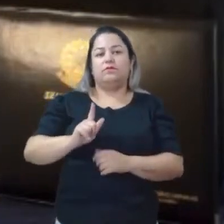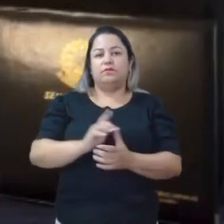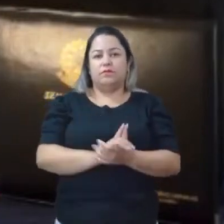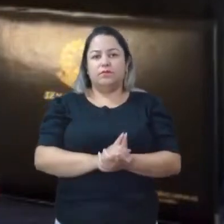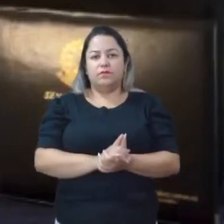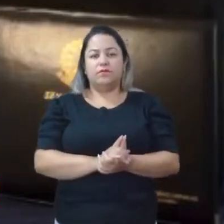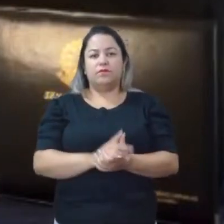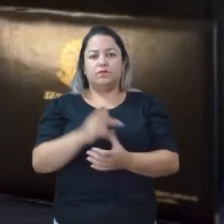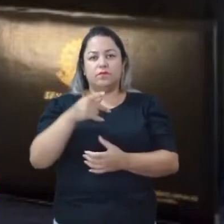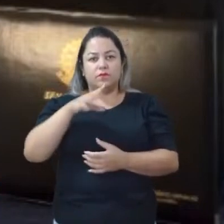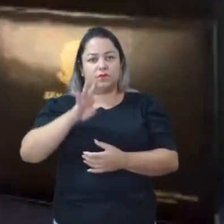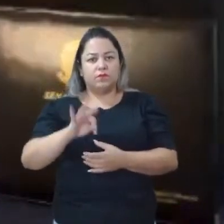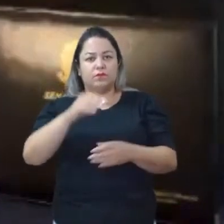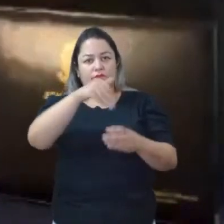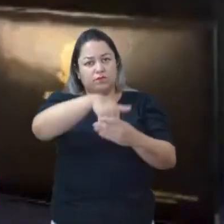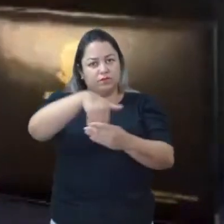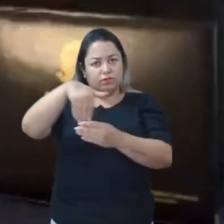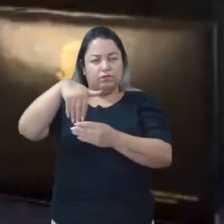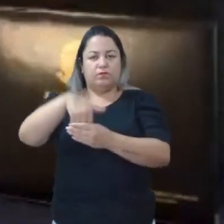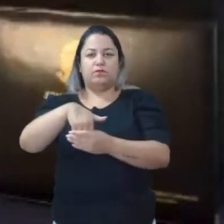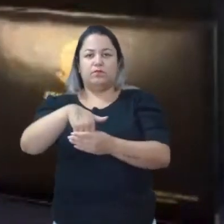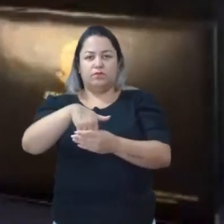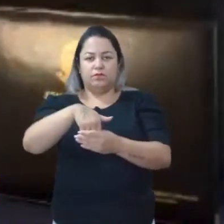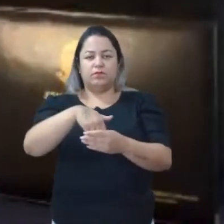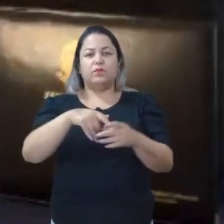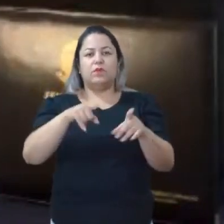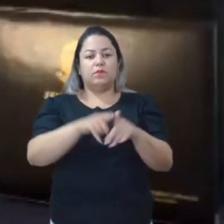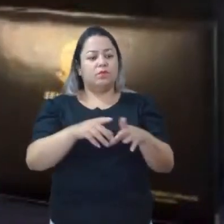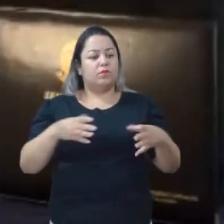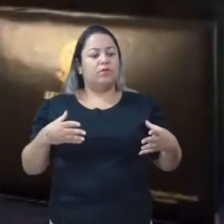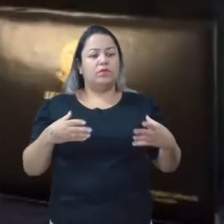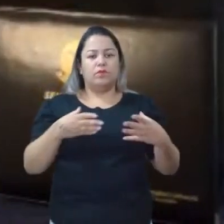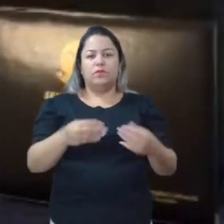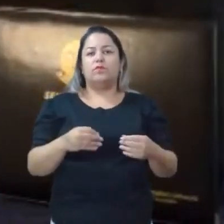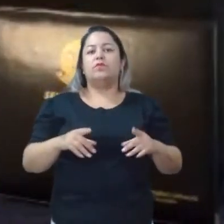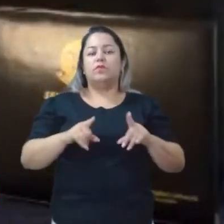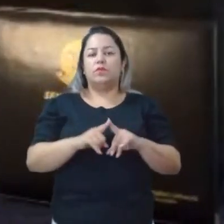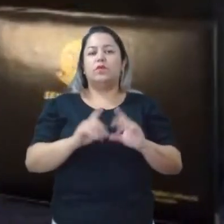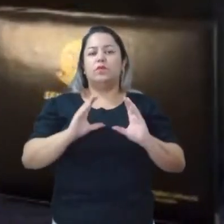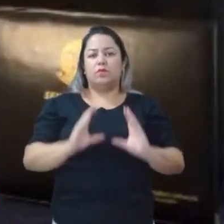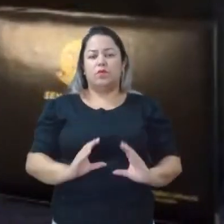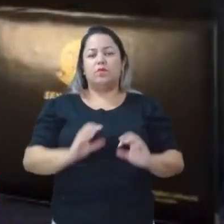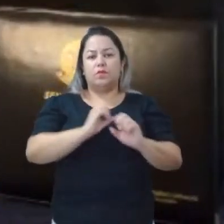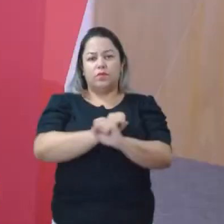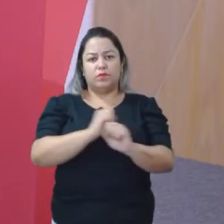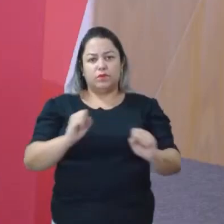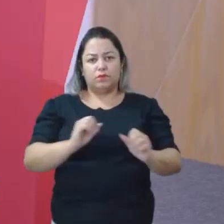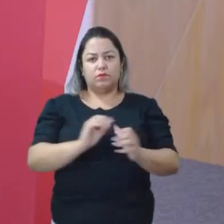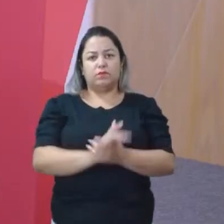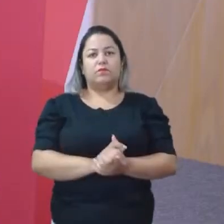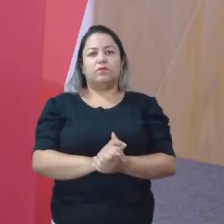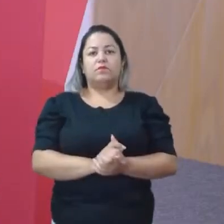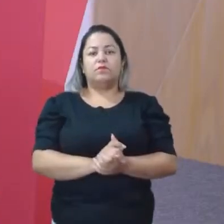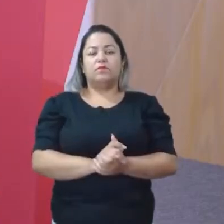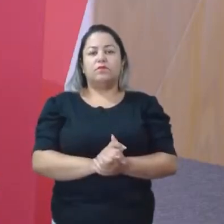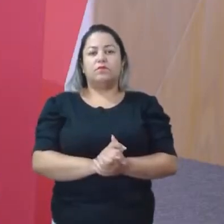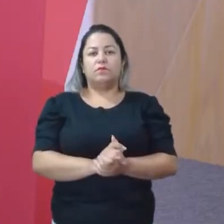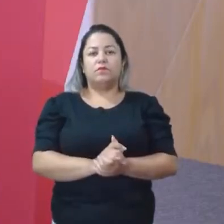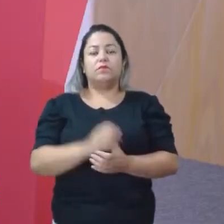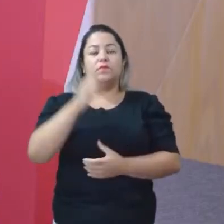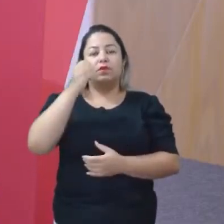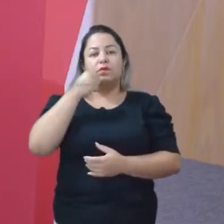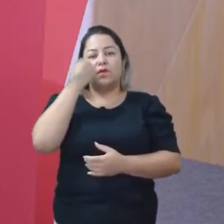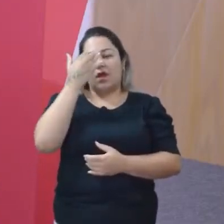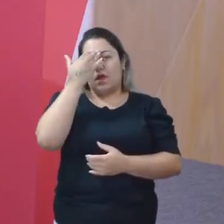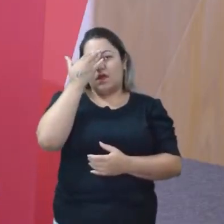volte a ter eleições com bastante integridade, e é possível isso. Senador, eu